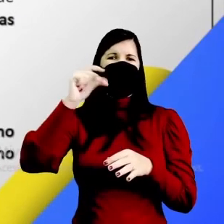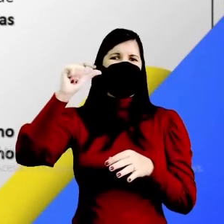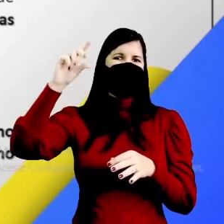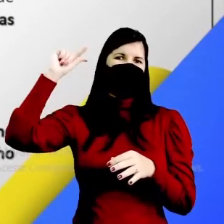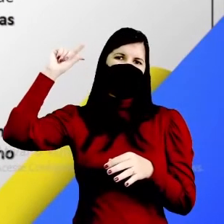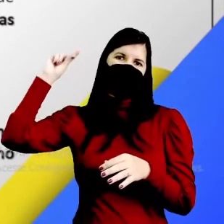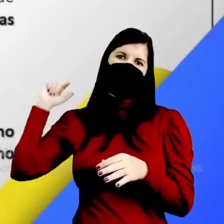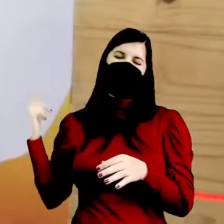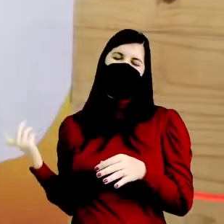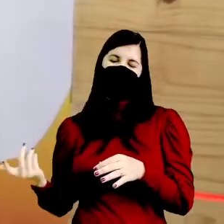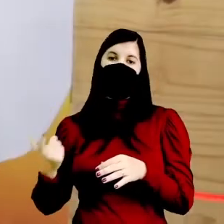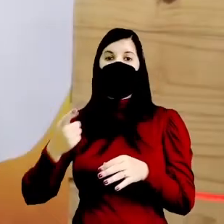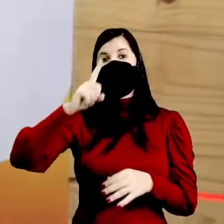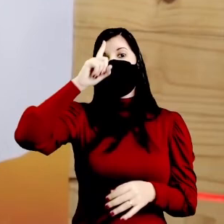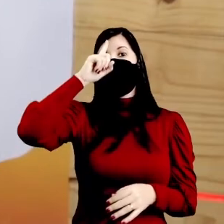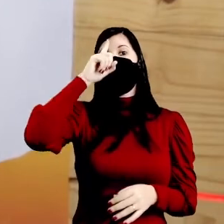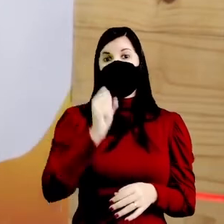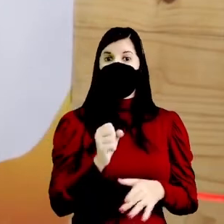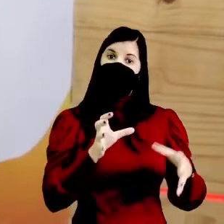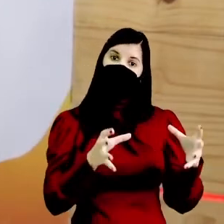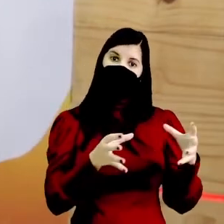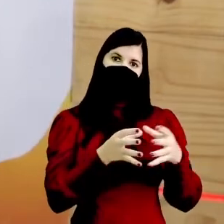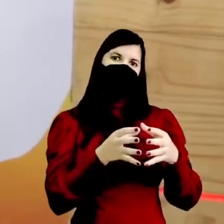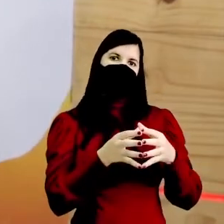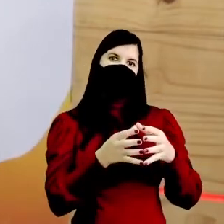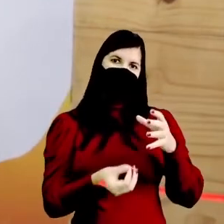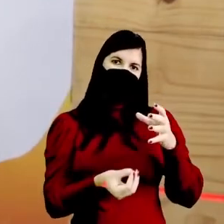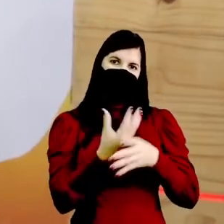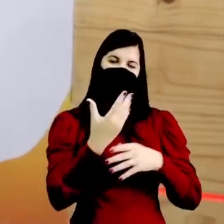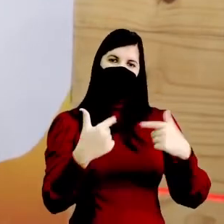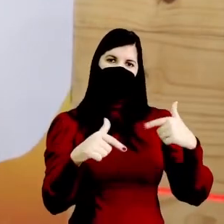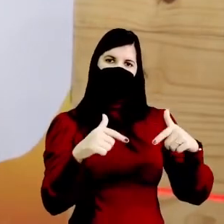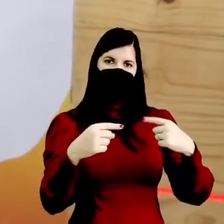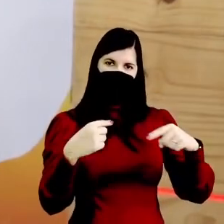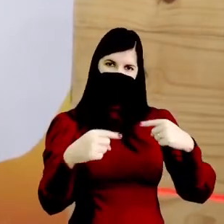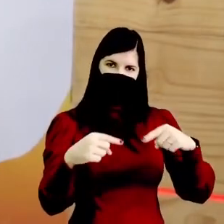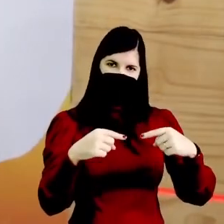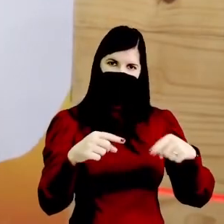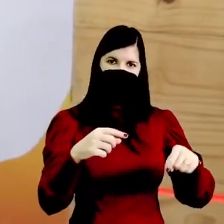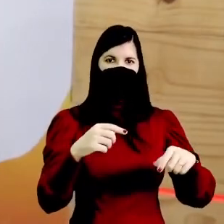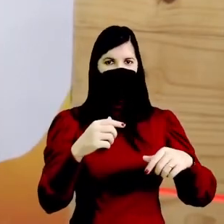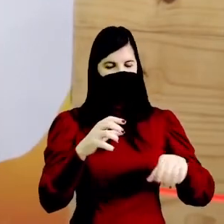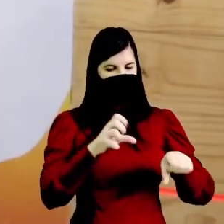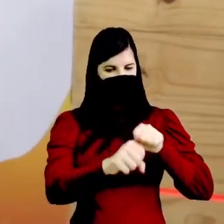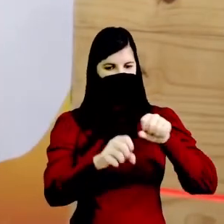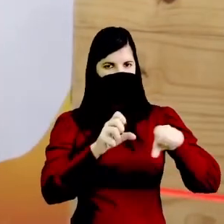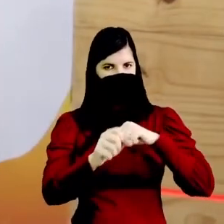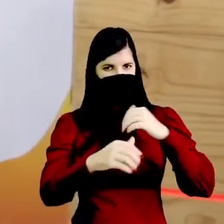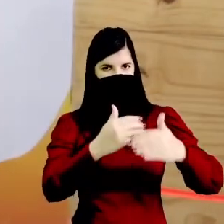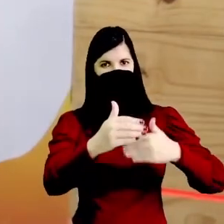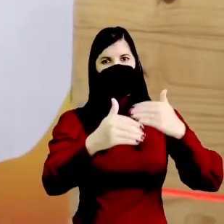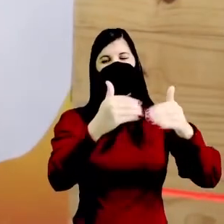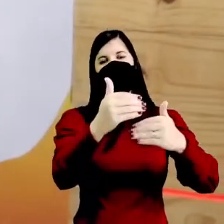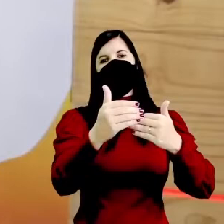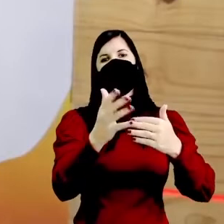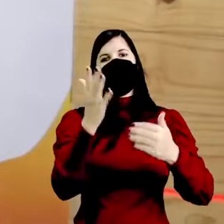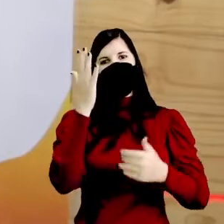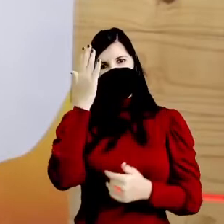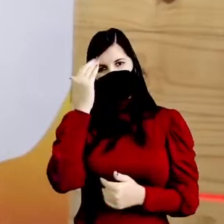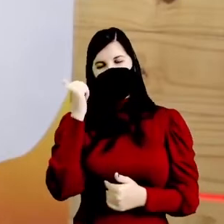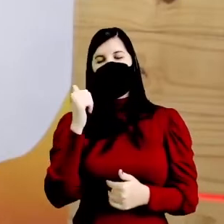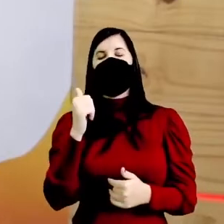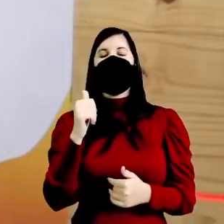isso? Justamente a equipe que criou essa política, que trabalha com a formação e desenvolvimento de coleções. Então, vai saber quais são os